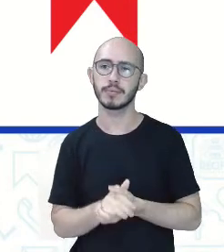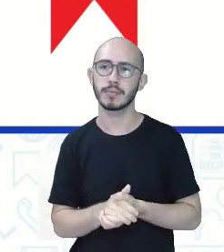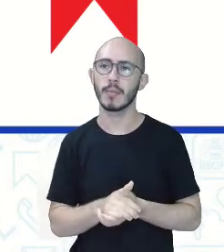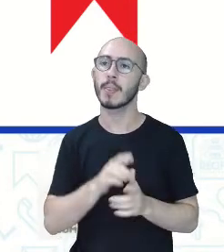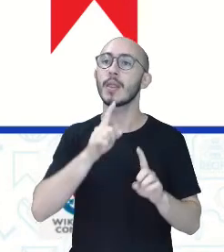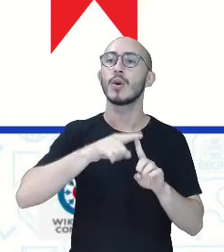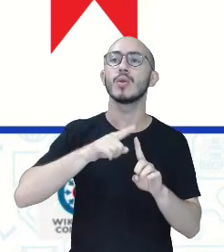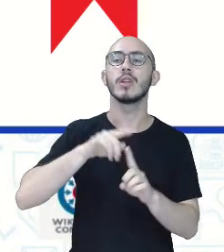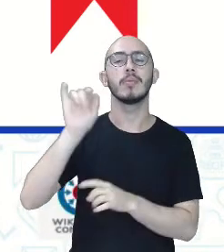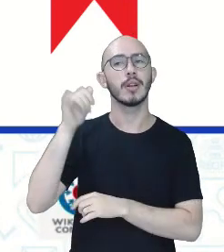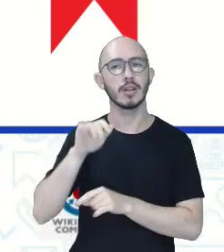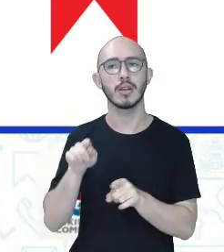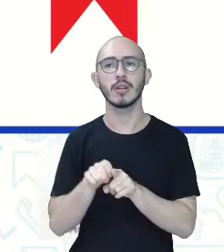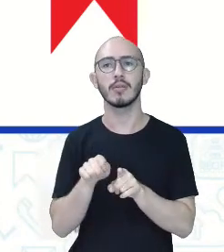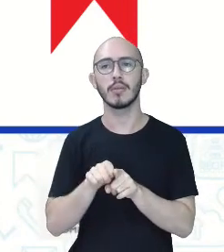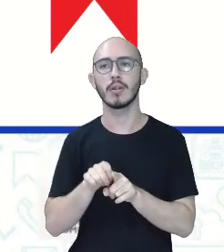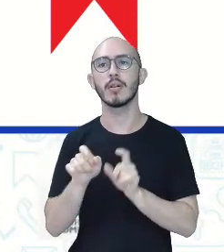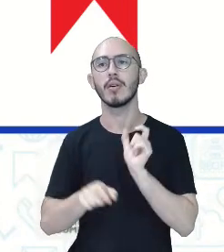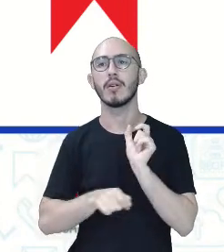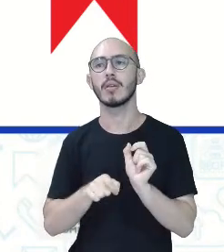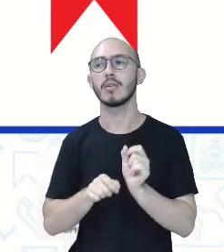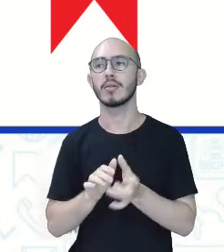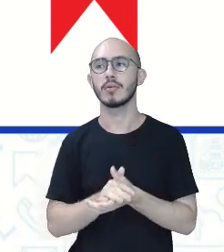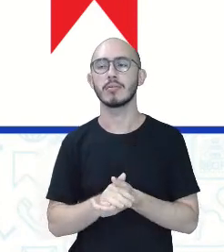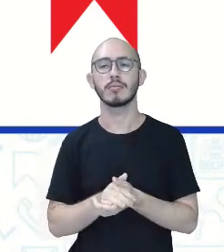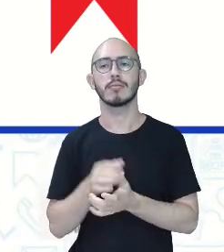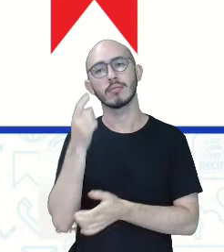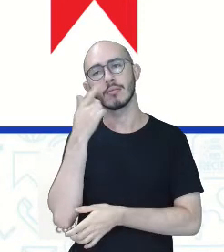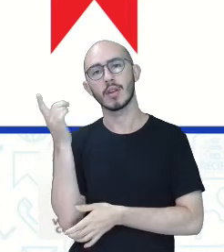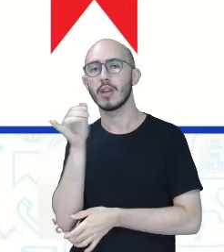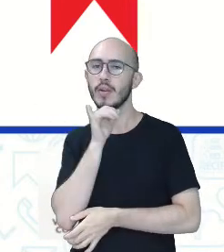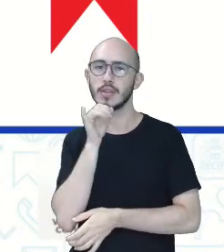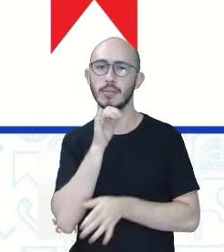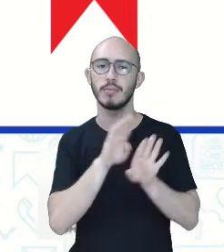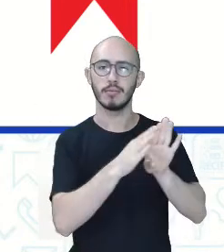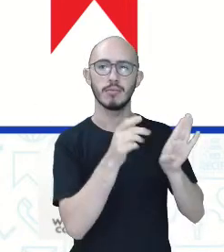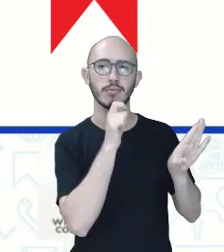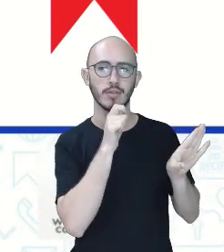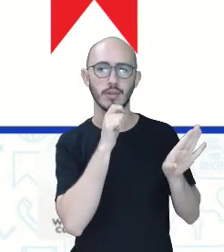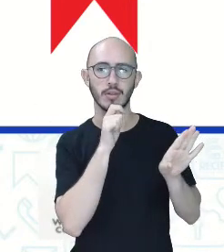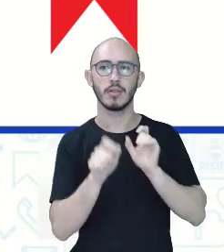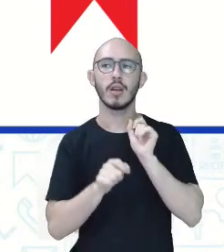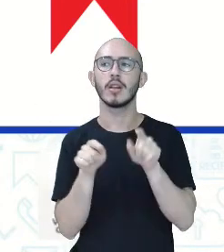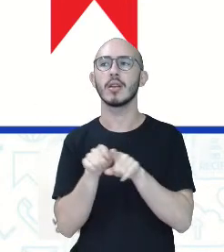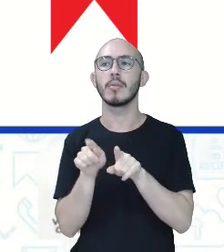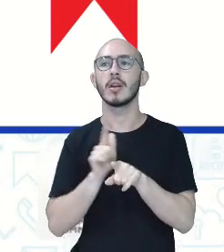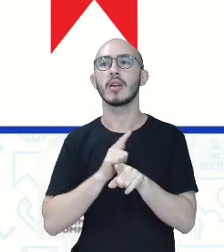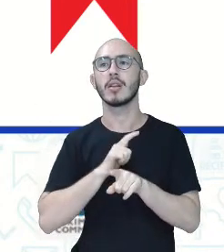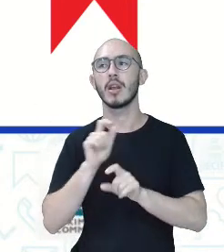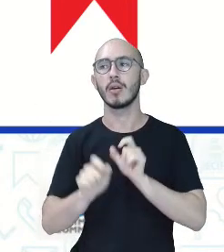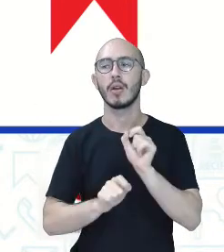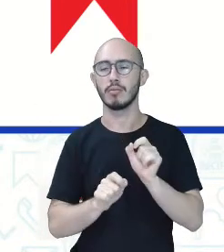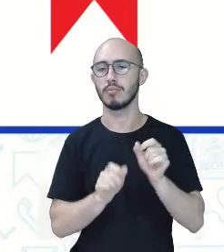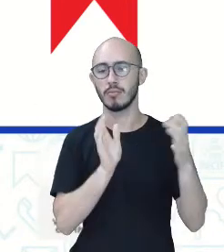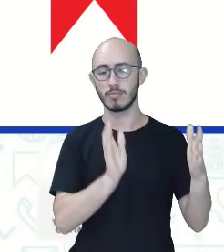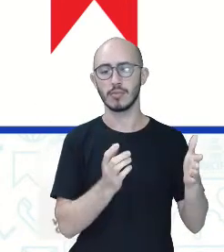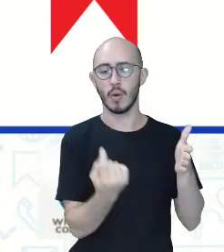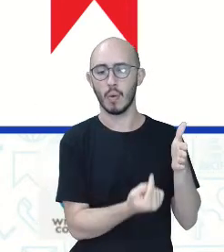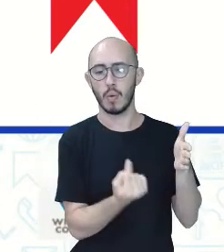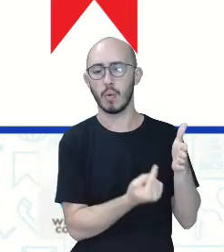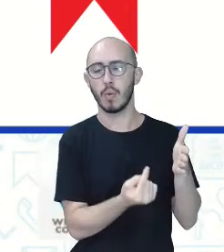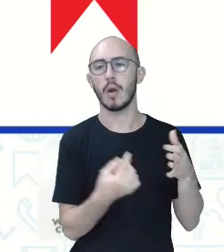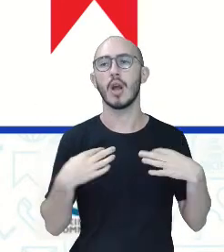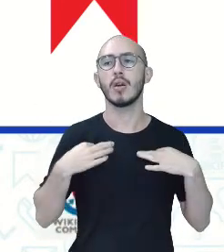tipo de energia, o degelo, o tempo, aqui é de uma geladeira, aqui é de uma máquina de lavar. Então, e existe o PROCEL,